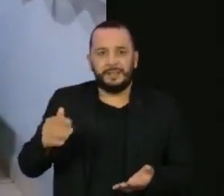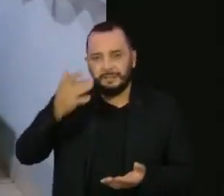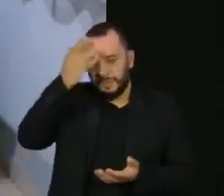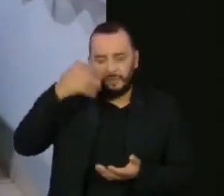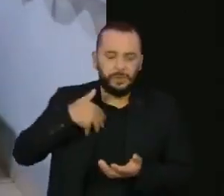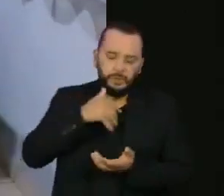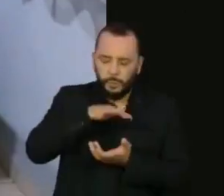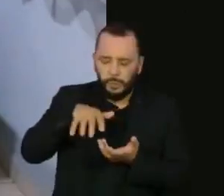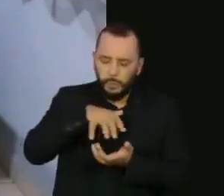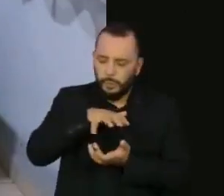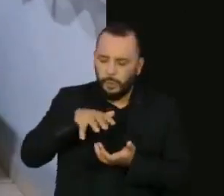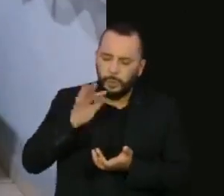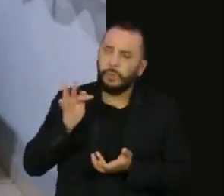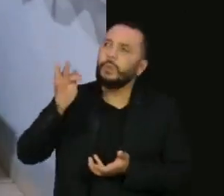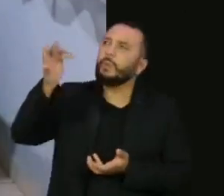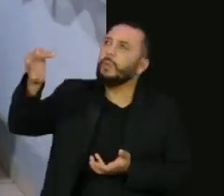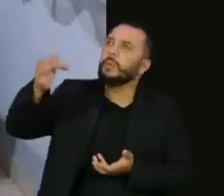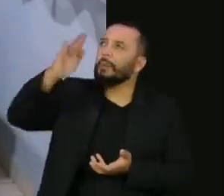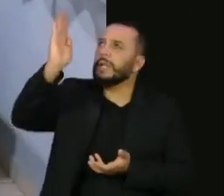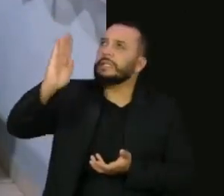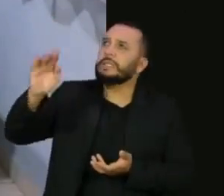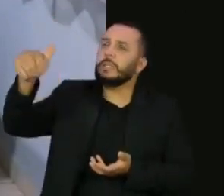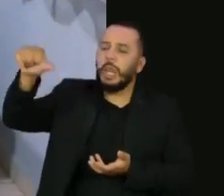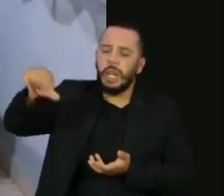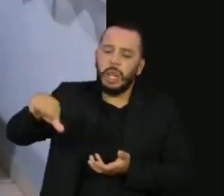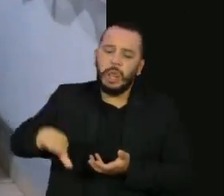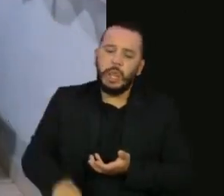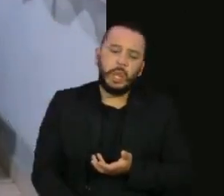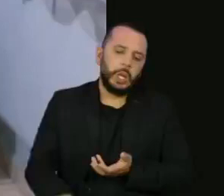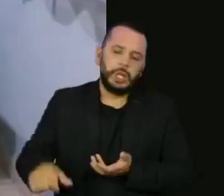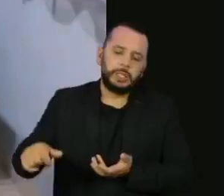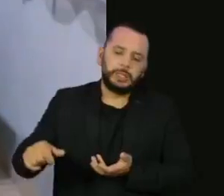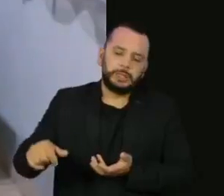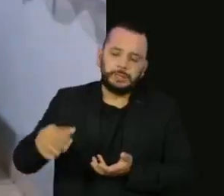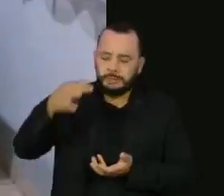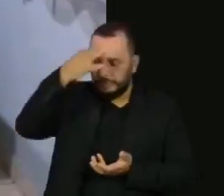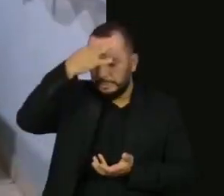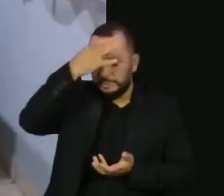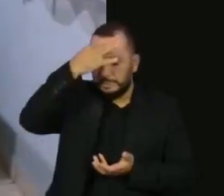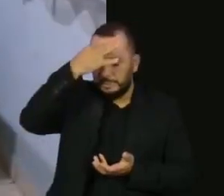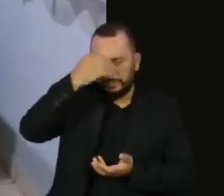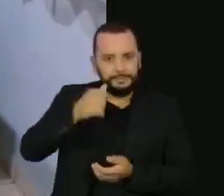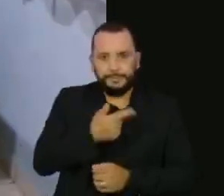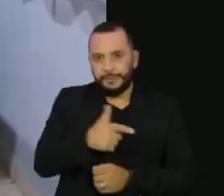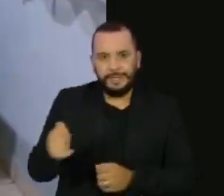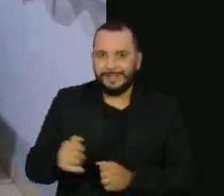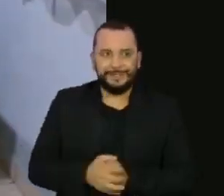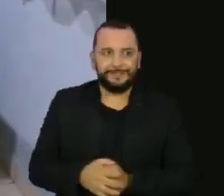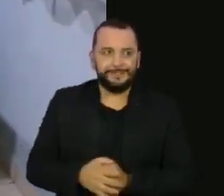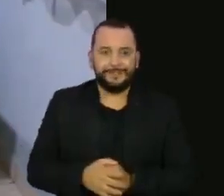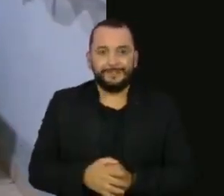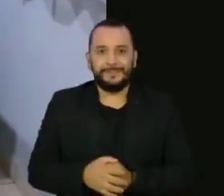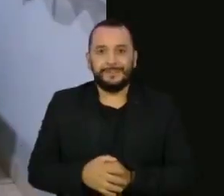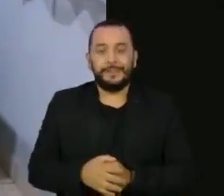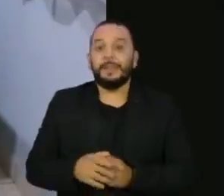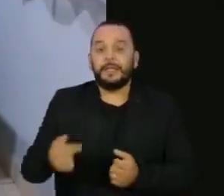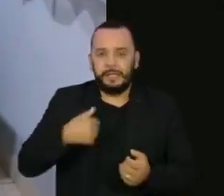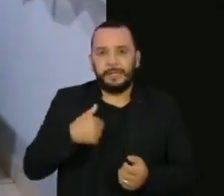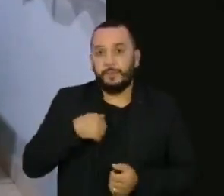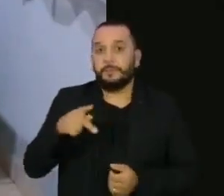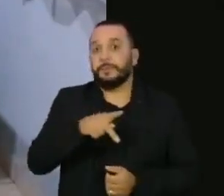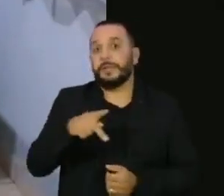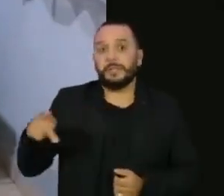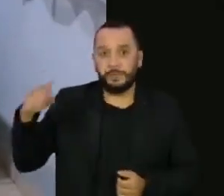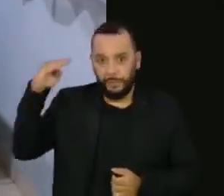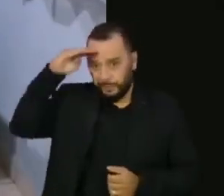mãe de santo ou paizinho que fala, olha, o Brasil vai chegar num momento que vai ter uma pandemia e o presidente vai dizer que não é pandemia e vai